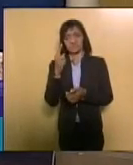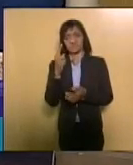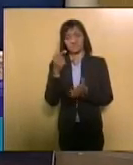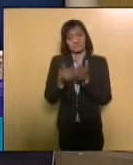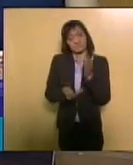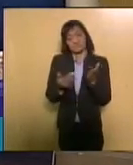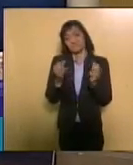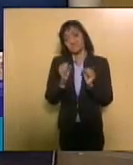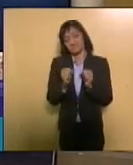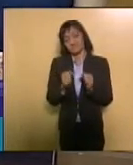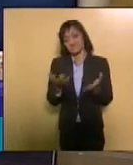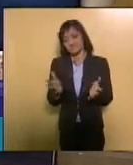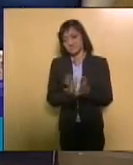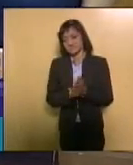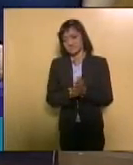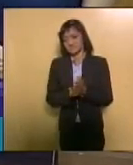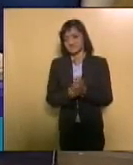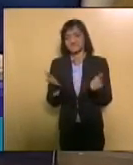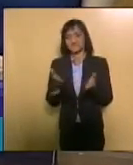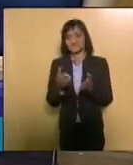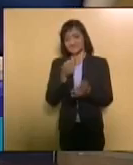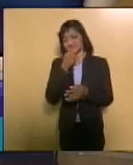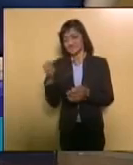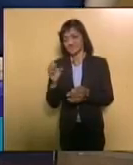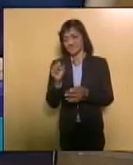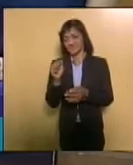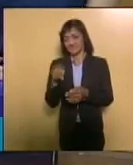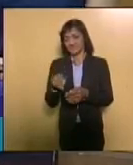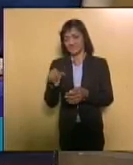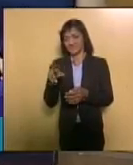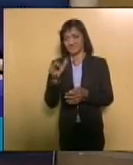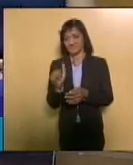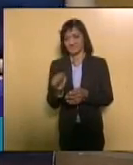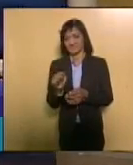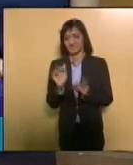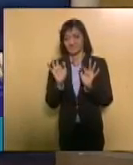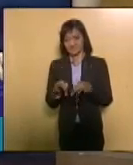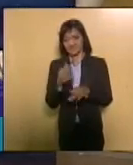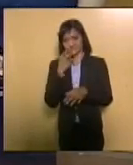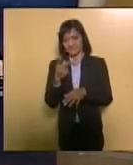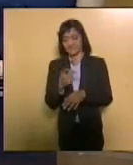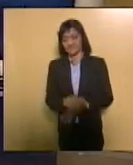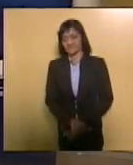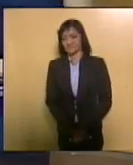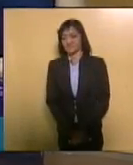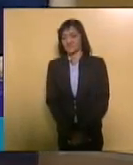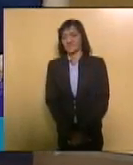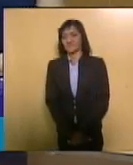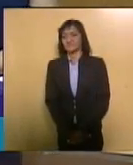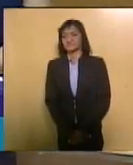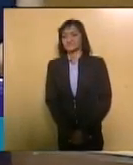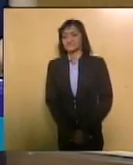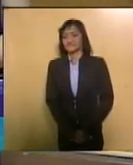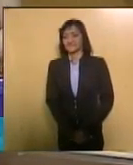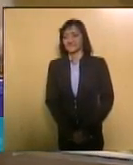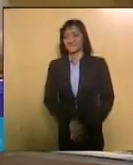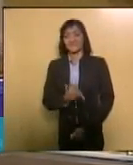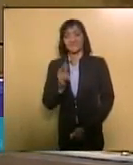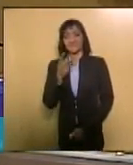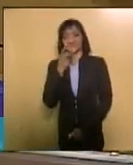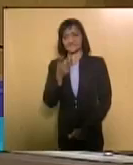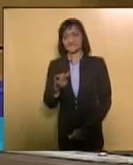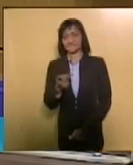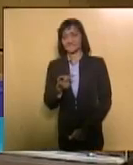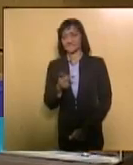então era isso que eu queria dizer e passo aqui para Samira finalizar aqui bom Daniel depois de tudo que você disse eu só queria